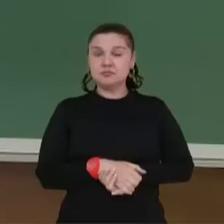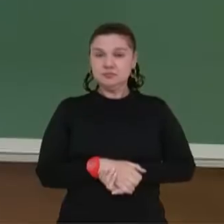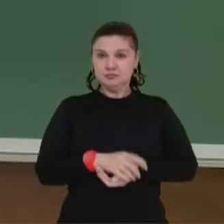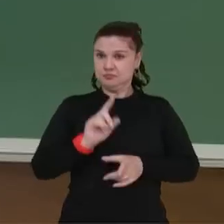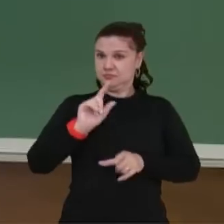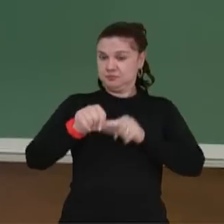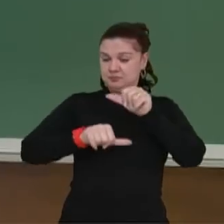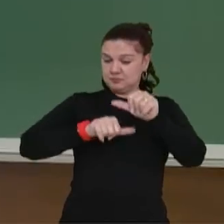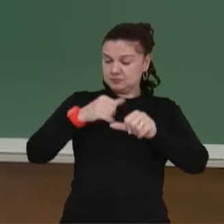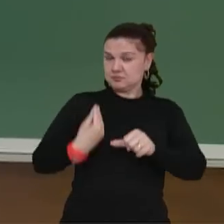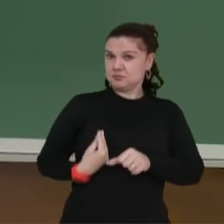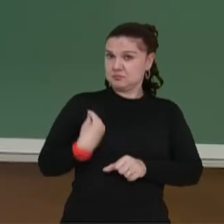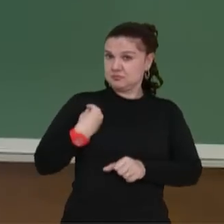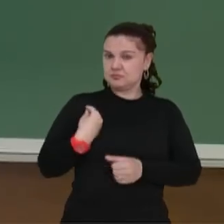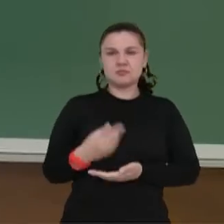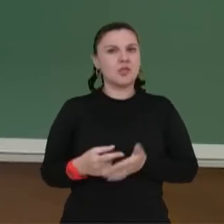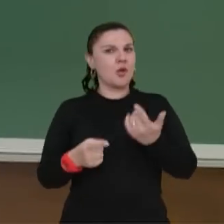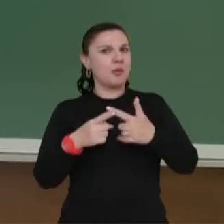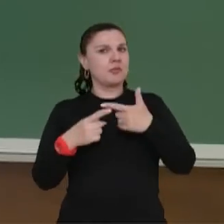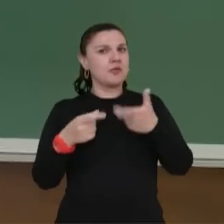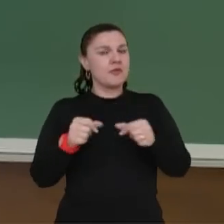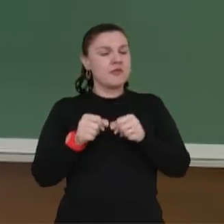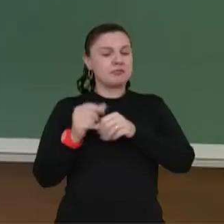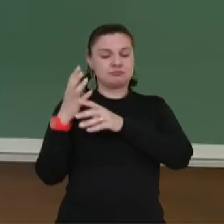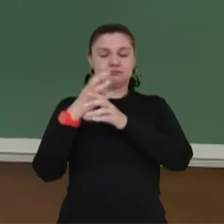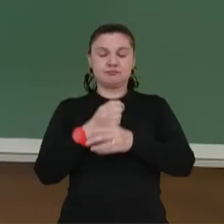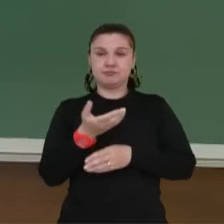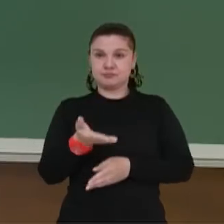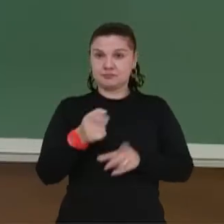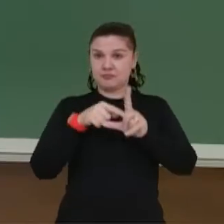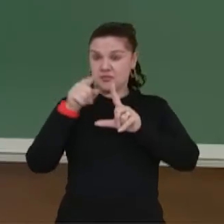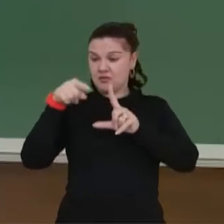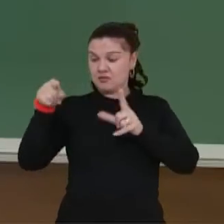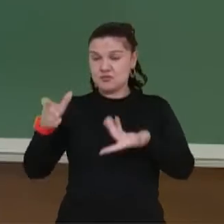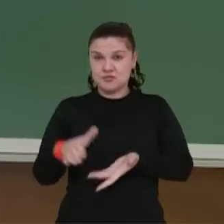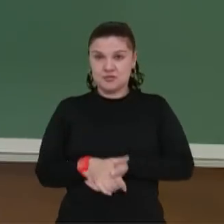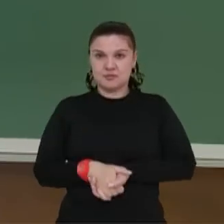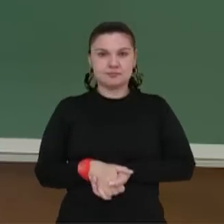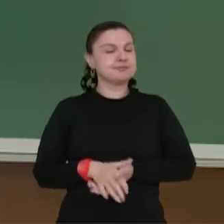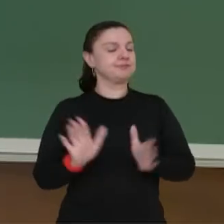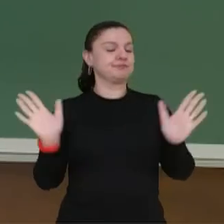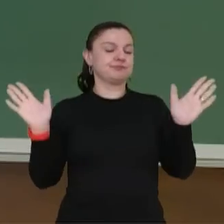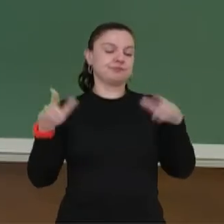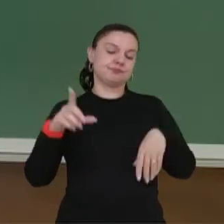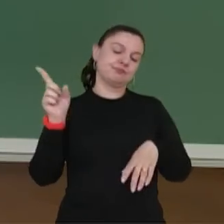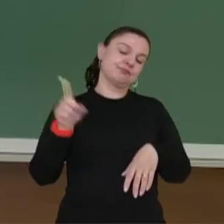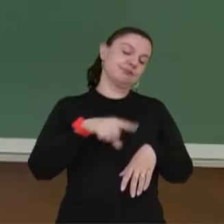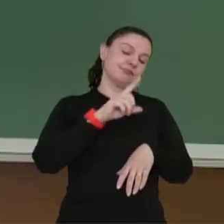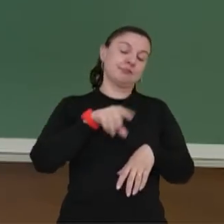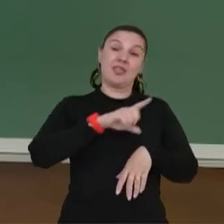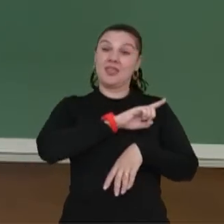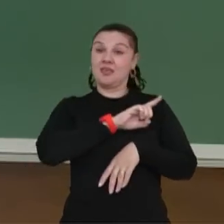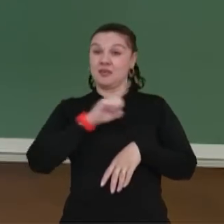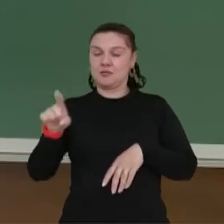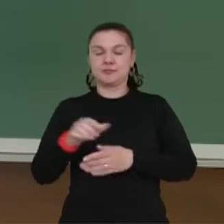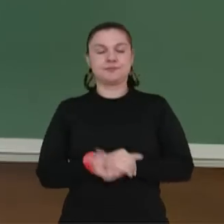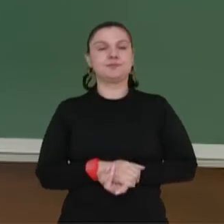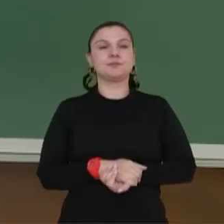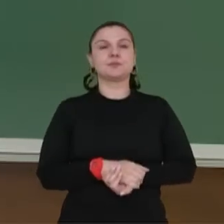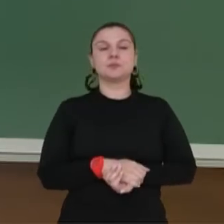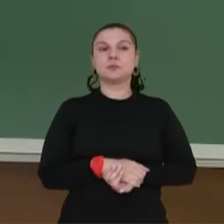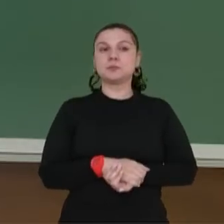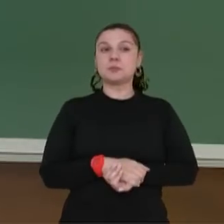e não influenciam questões do cotidiano, para que eu quero estatística, então? Então, a letra A não serve, ela está bem problemática, não é a letra